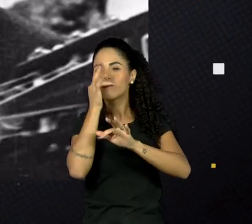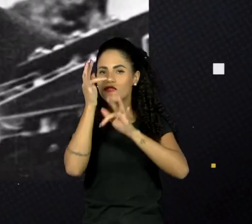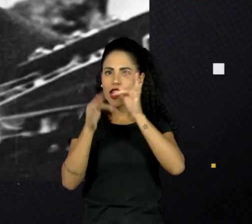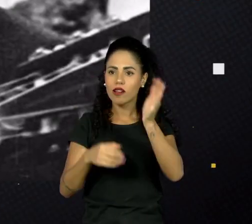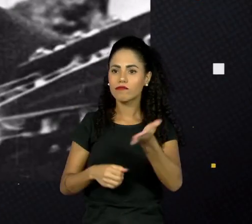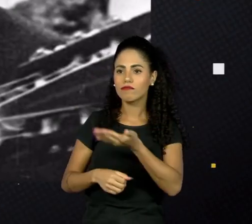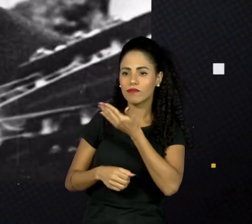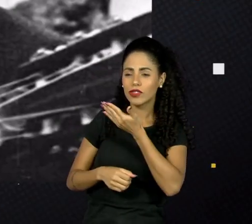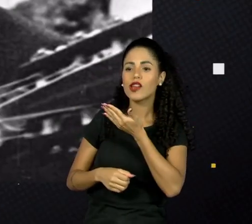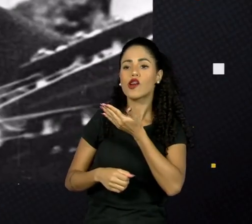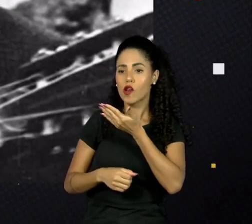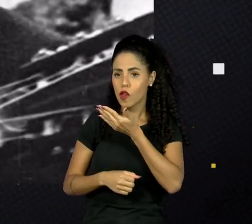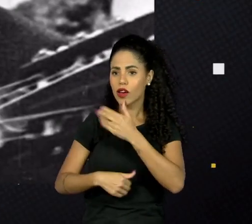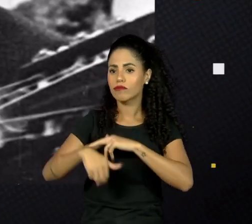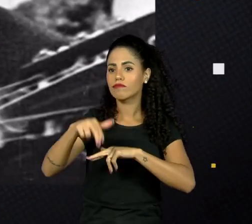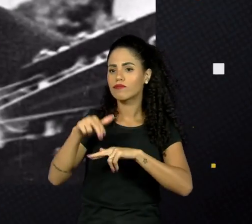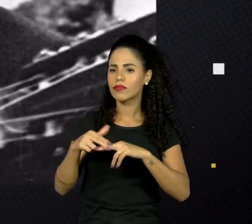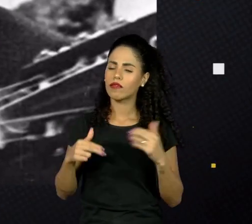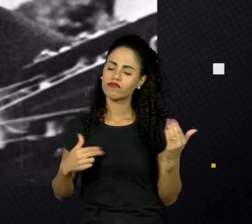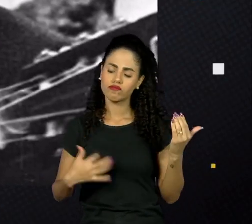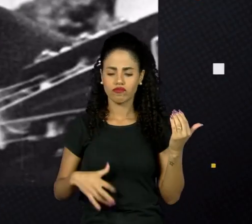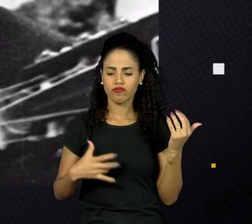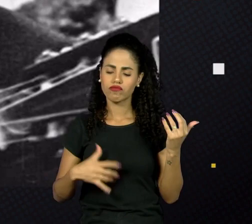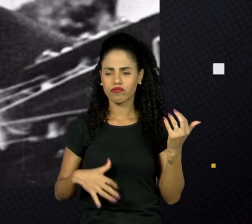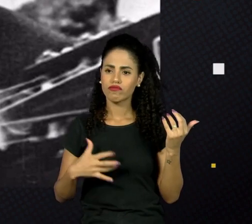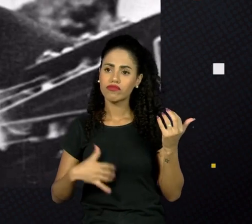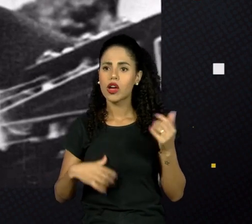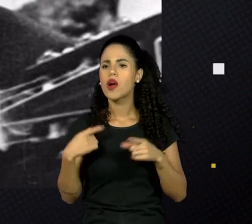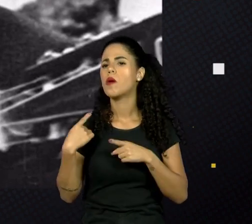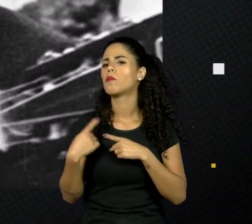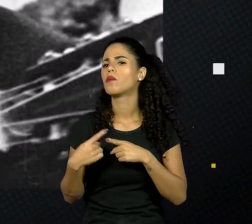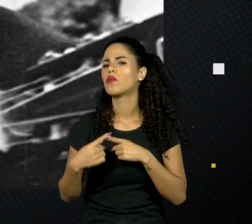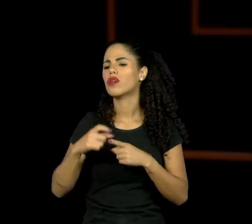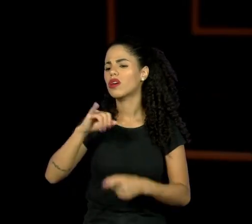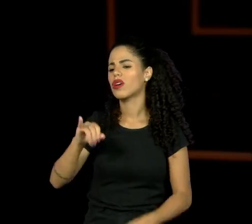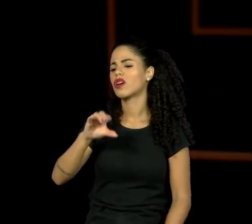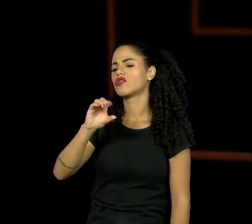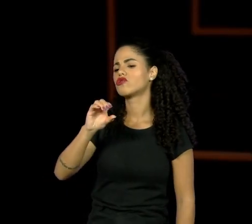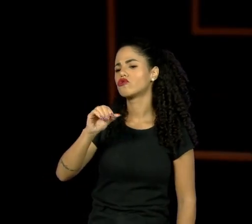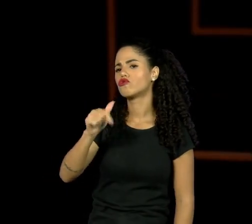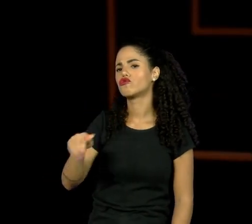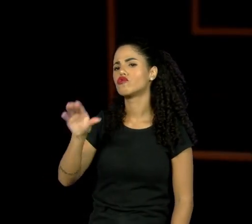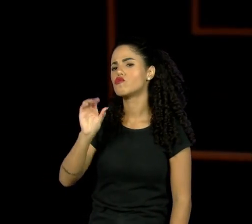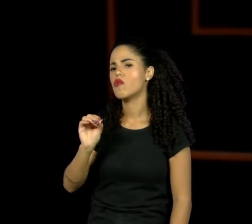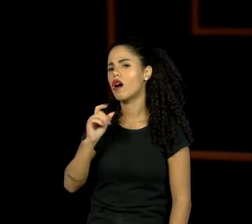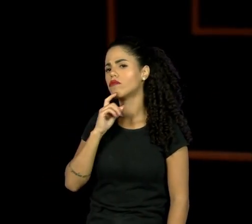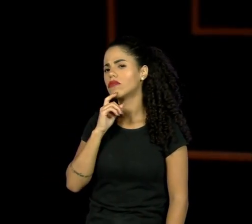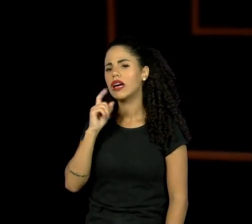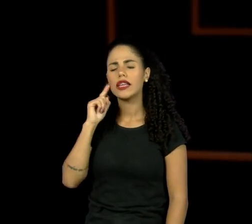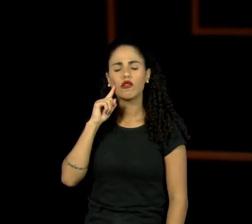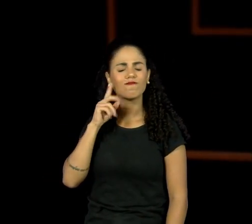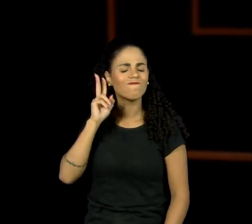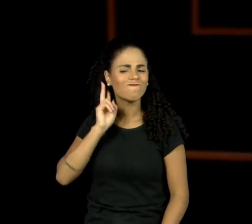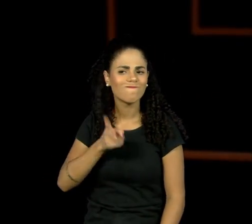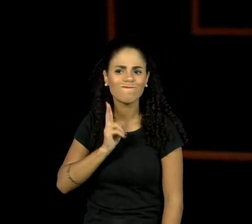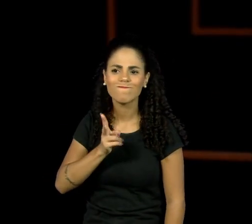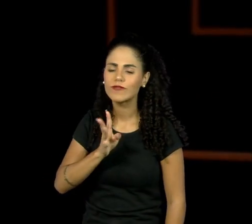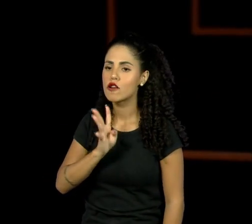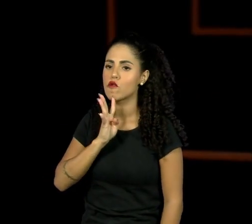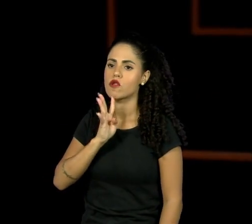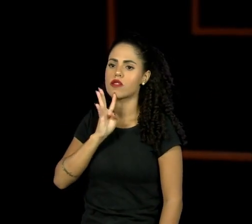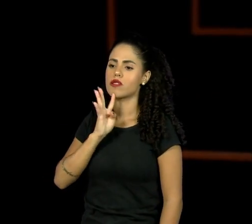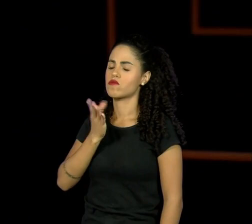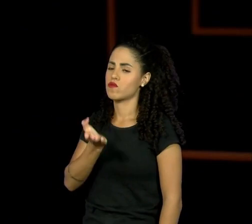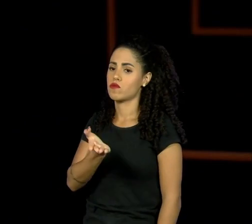dentro, tocando. Porque Galvão falou, João Gilberto vai chegar. E João Gilberto era uma pessoa que eu ouvia direto, como minha mãe me